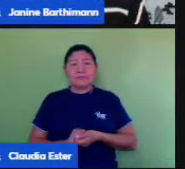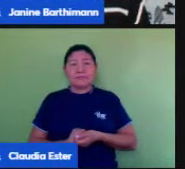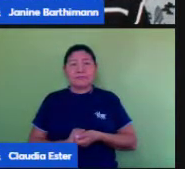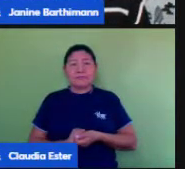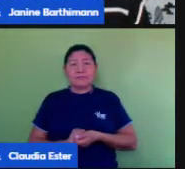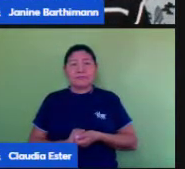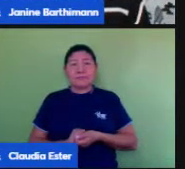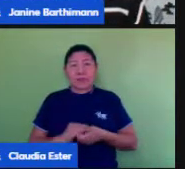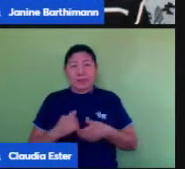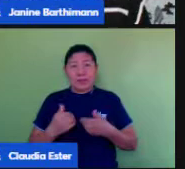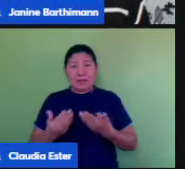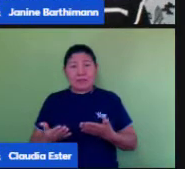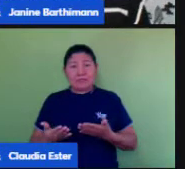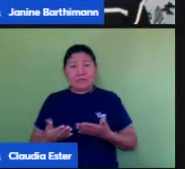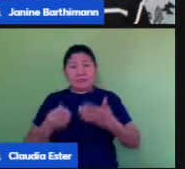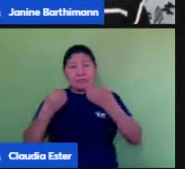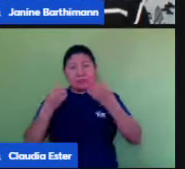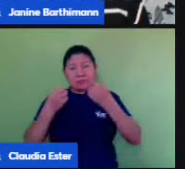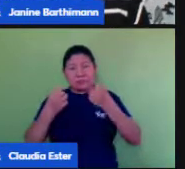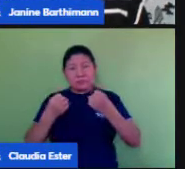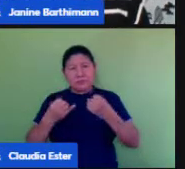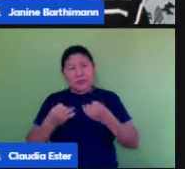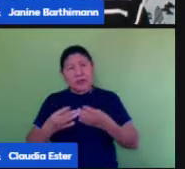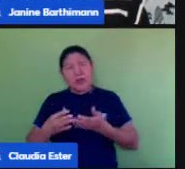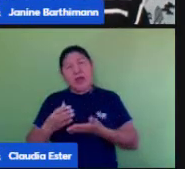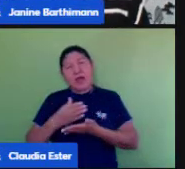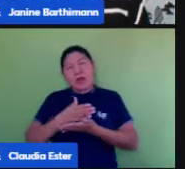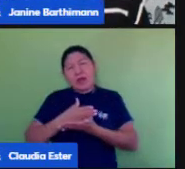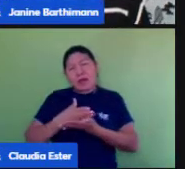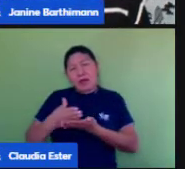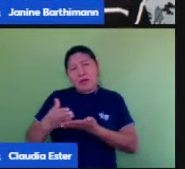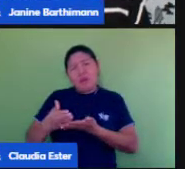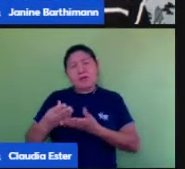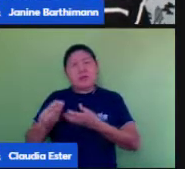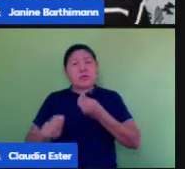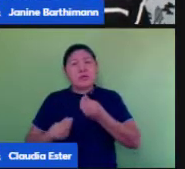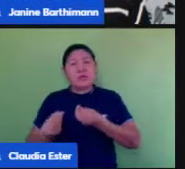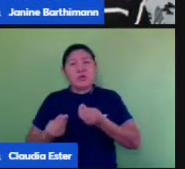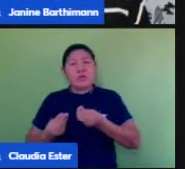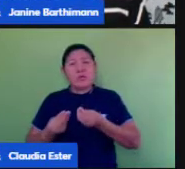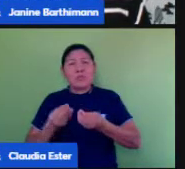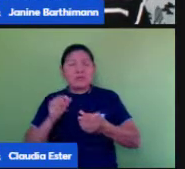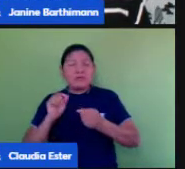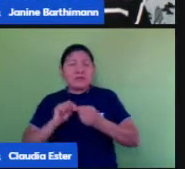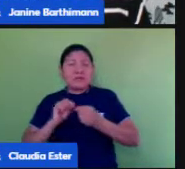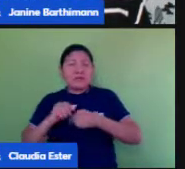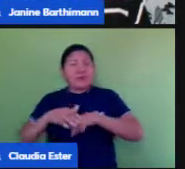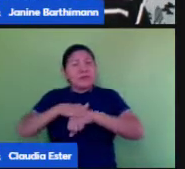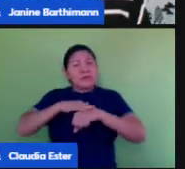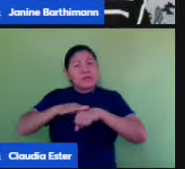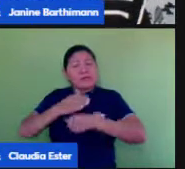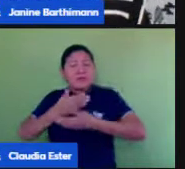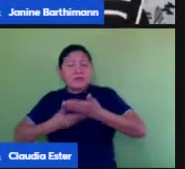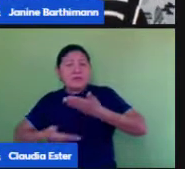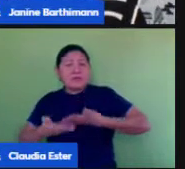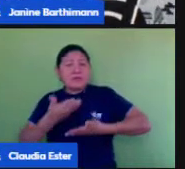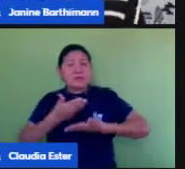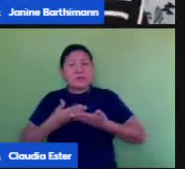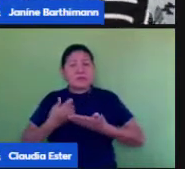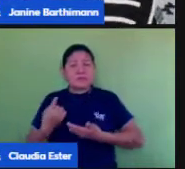Agora a gente vai dialogar com o ensino escalonado e as possibilidades de aprendizagem. Agora é com você,